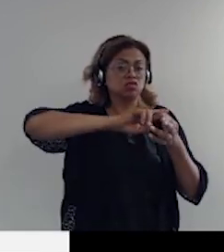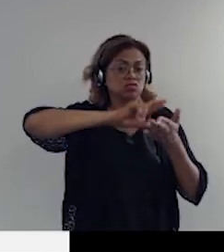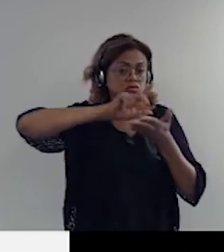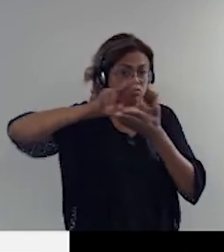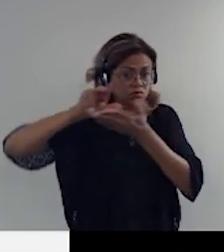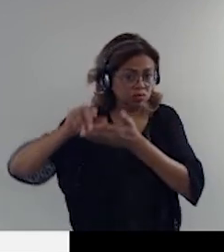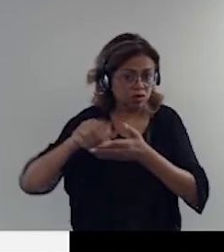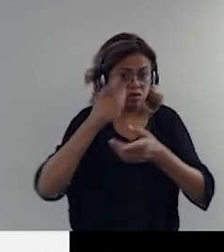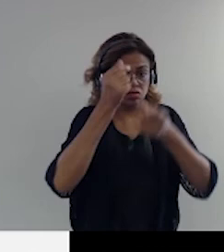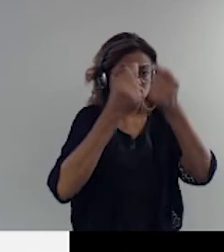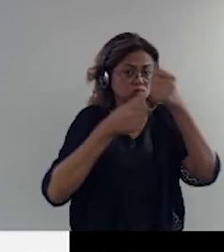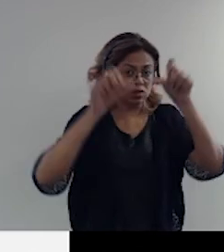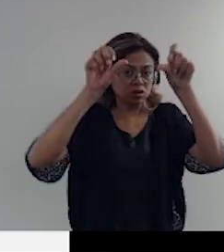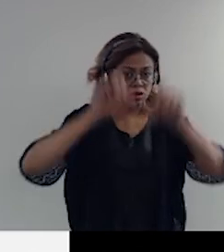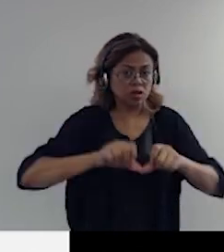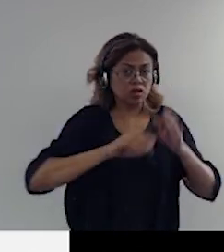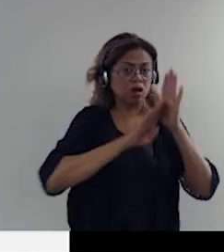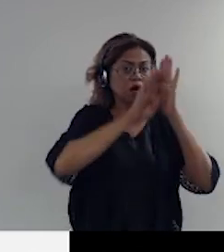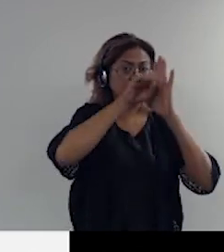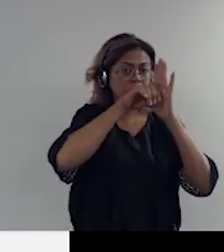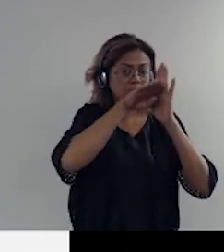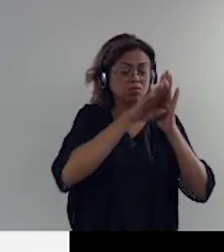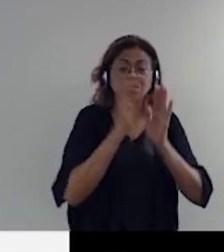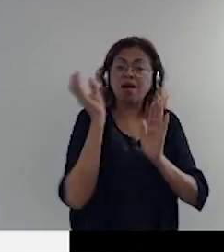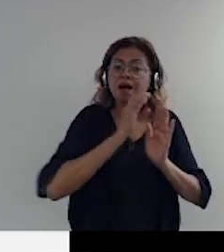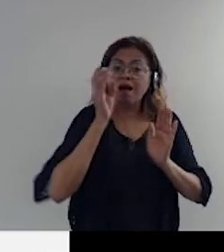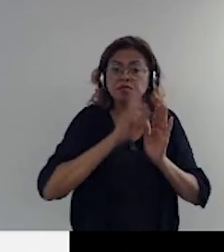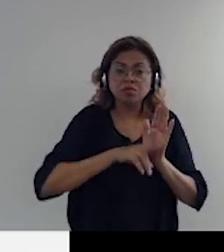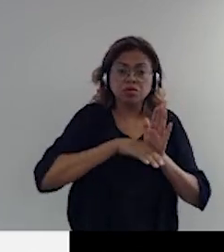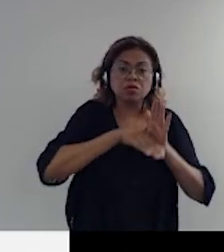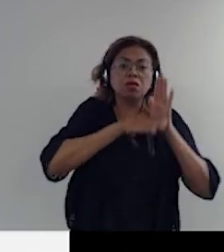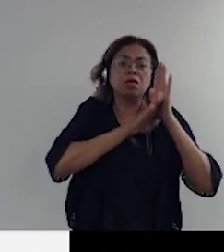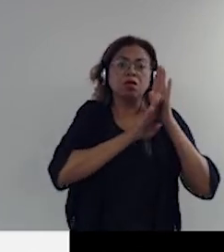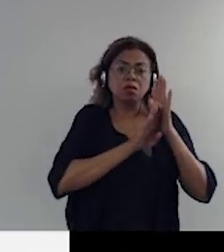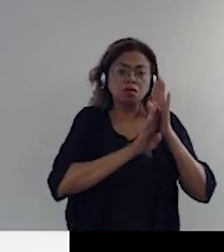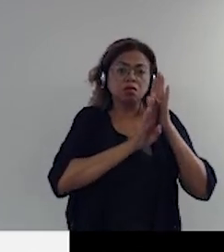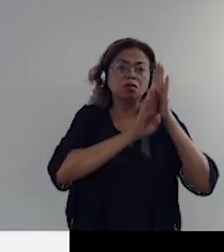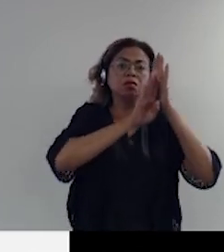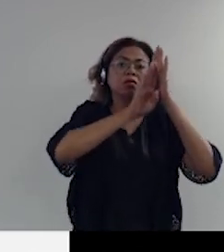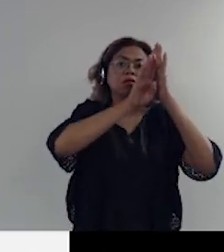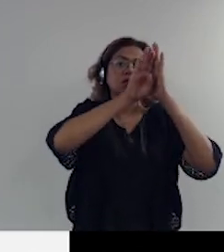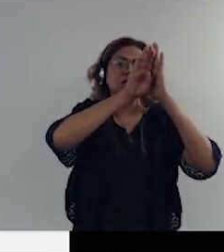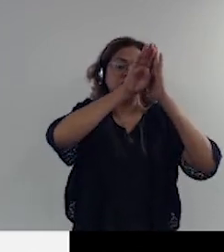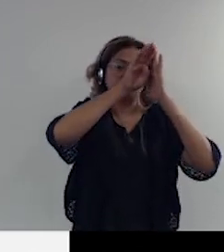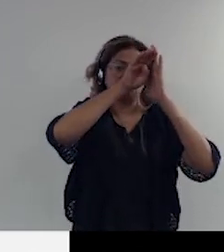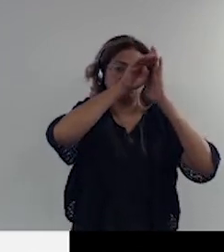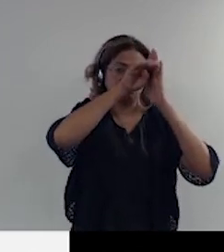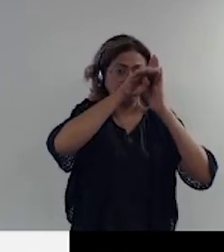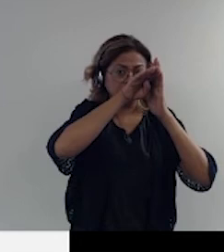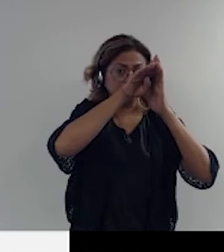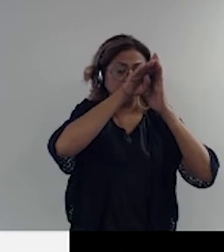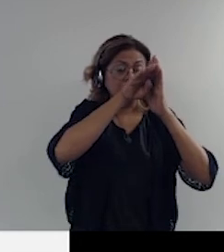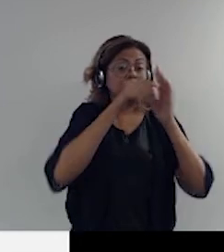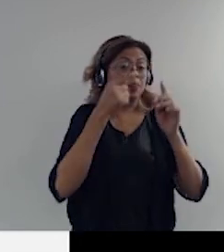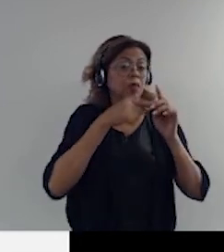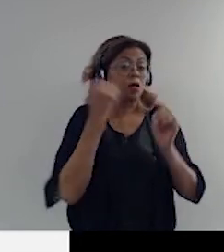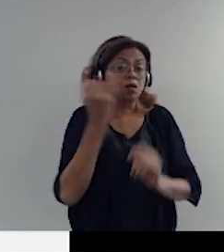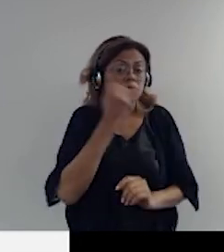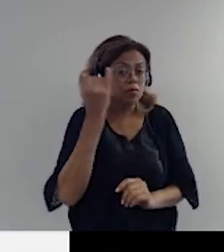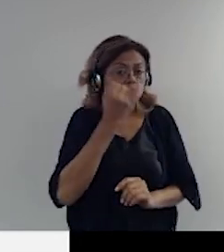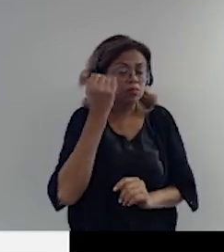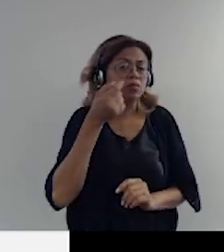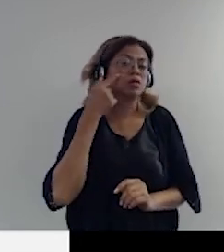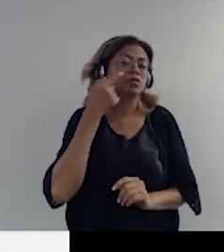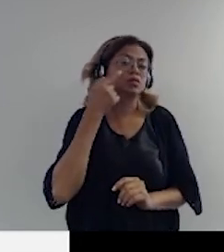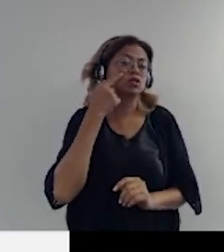se recuperou muito rapidamente. E eu acho que a gente tem que analisar esse dado com muito cuidado. Eu acho que uma